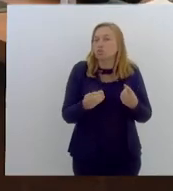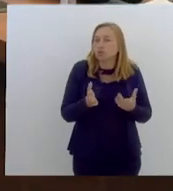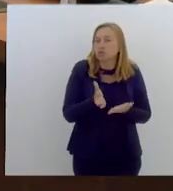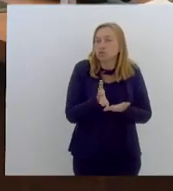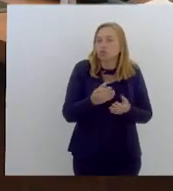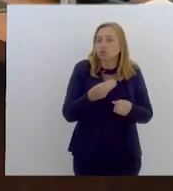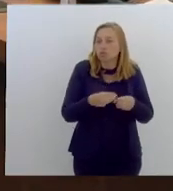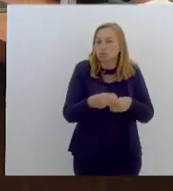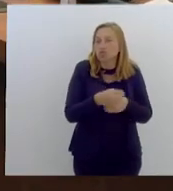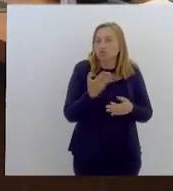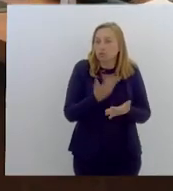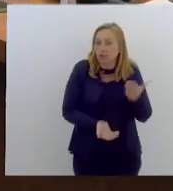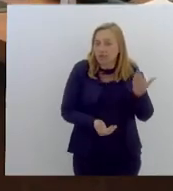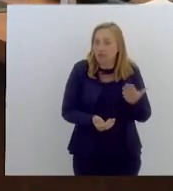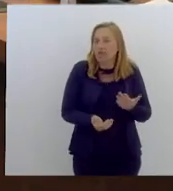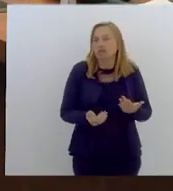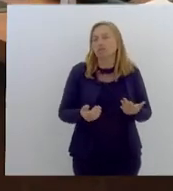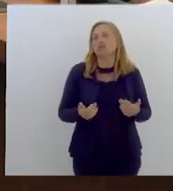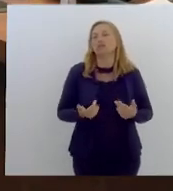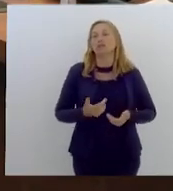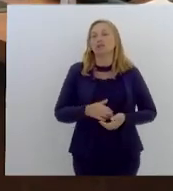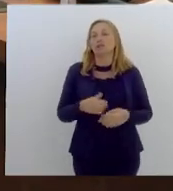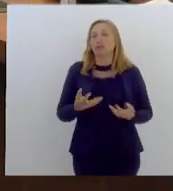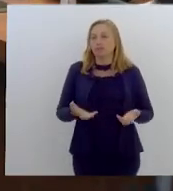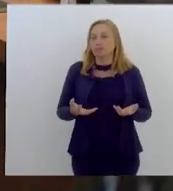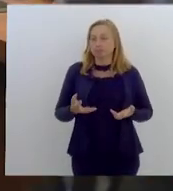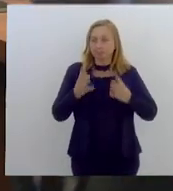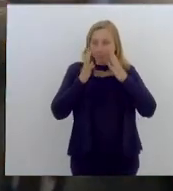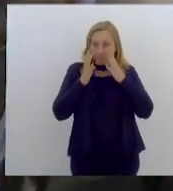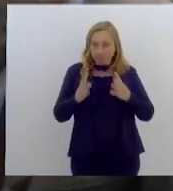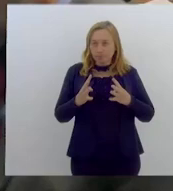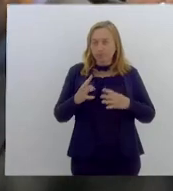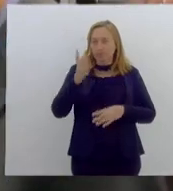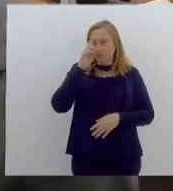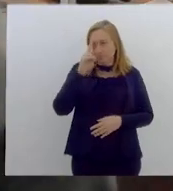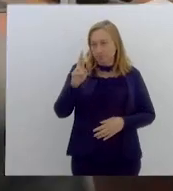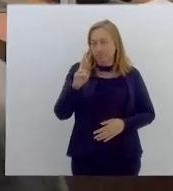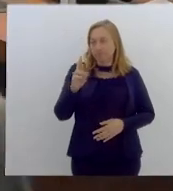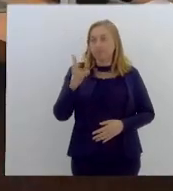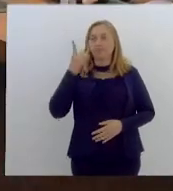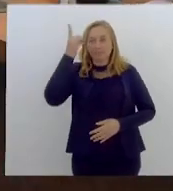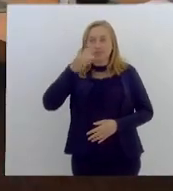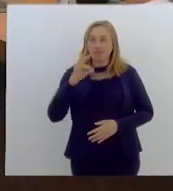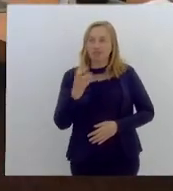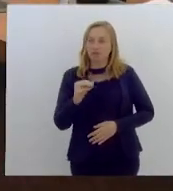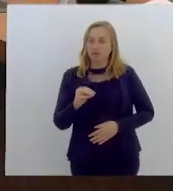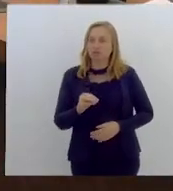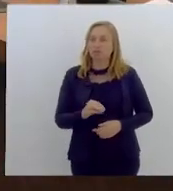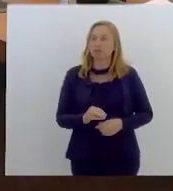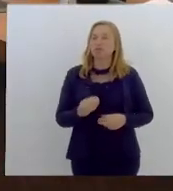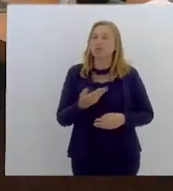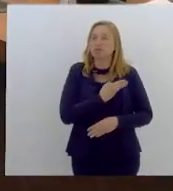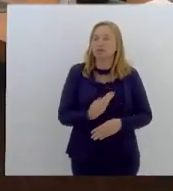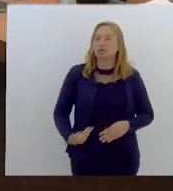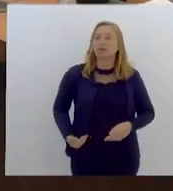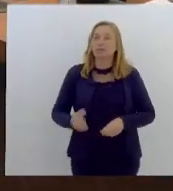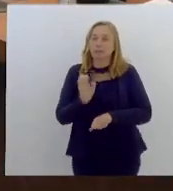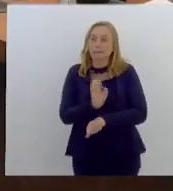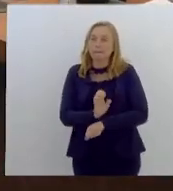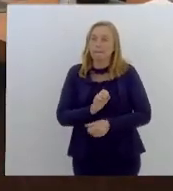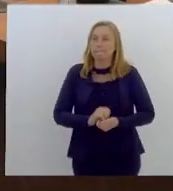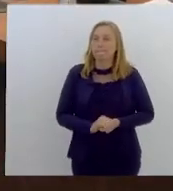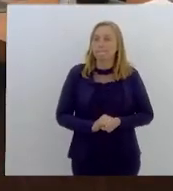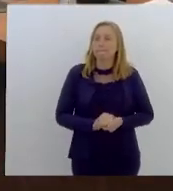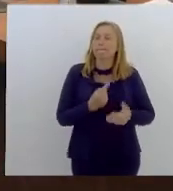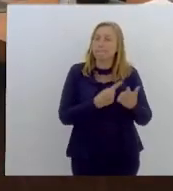municípios vão perder globalmente. Então, o que eu quero chamar a atenção de Vossa Excelência, deputado Chico Machado, é que o governo do estado tem